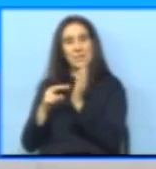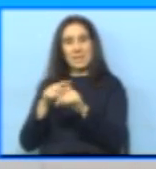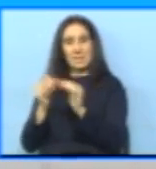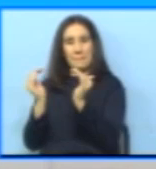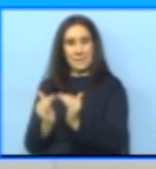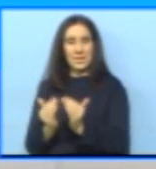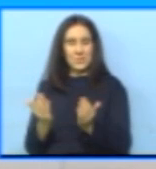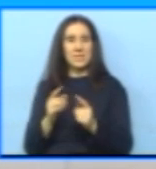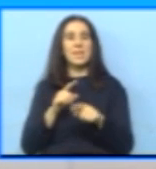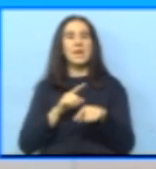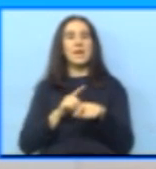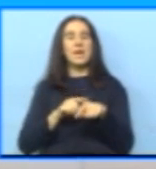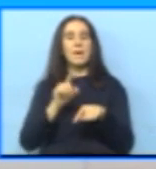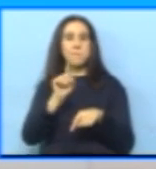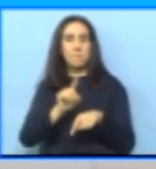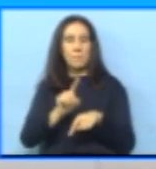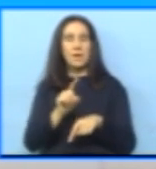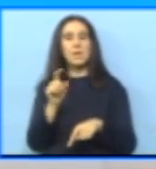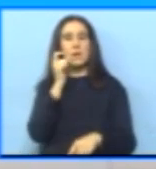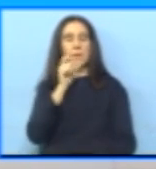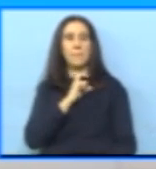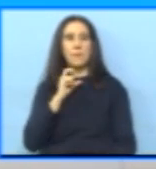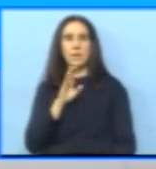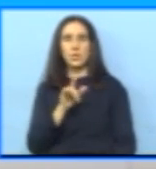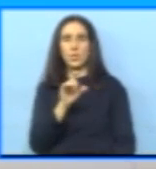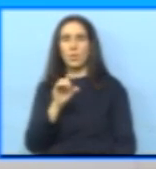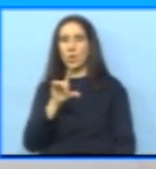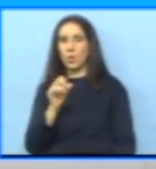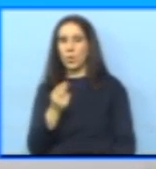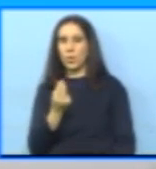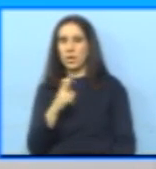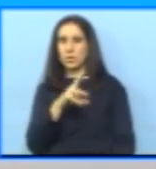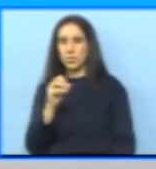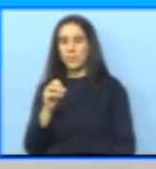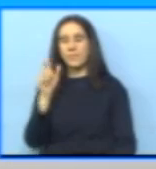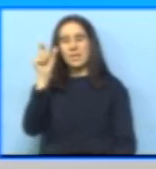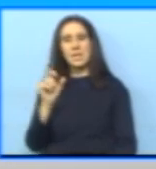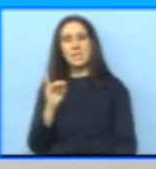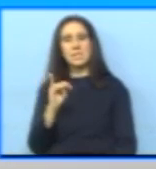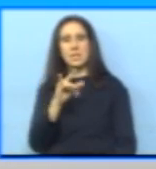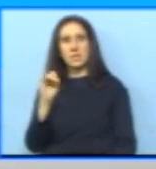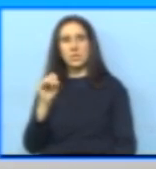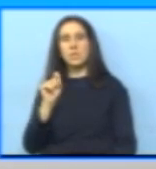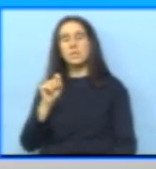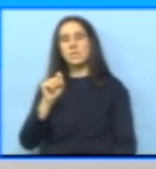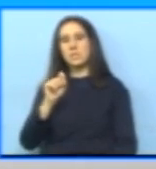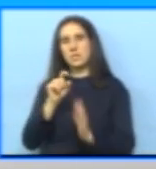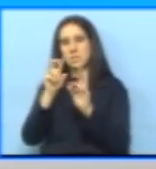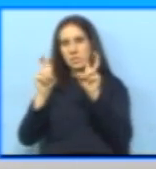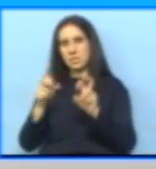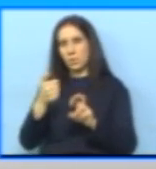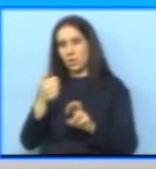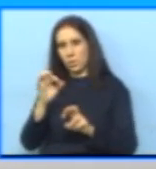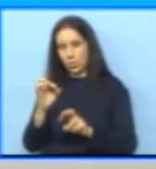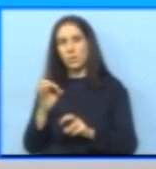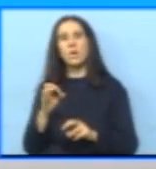João Lourenço, de Isaías, no capítulo 58. Reparte o teu pão com o faminto, dá pousada aos pobres e sem abrigo. Eu